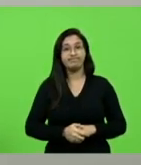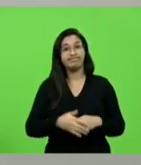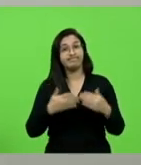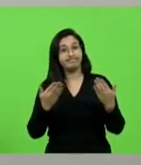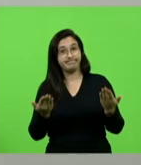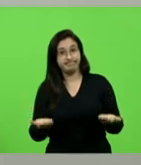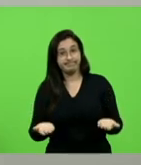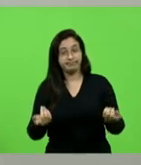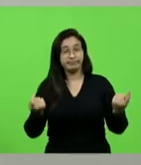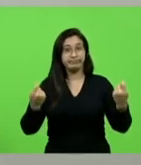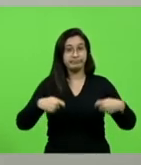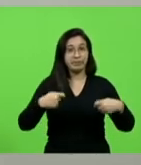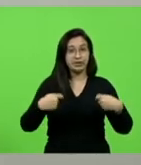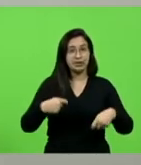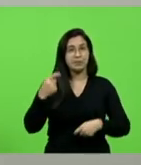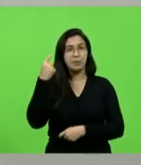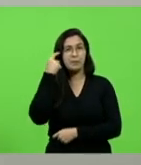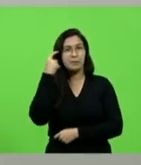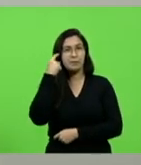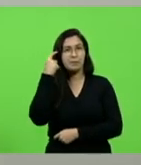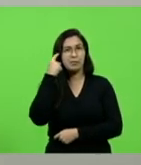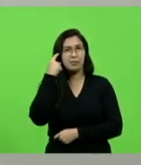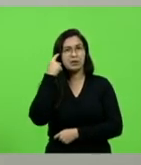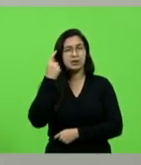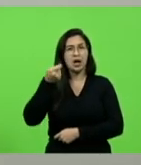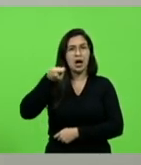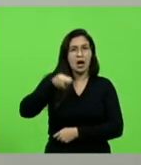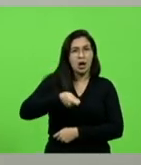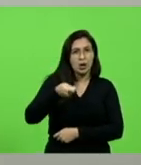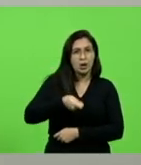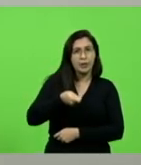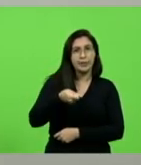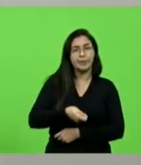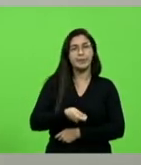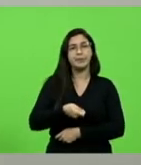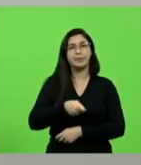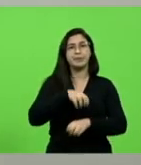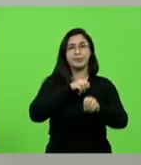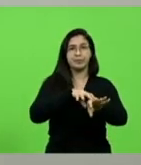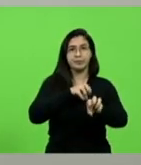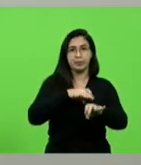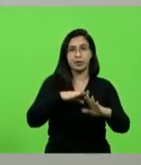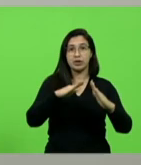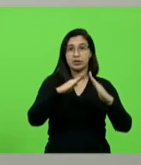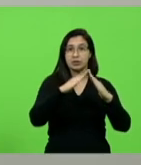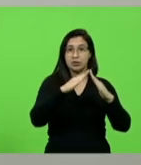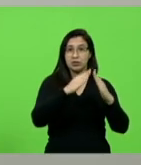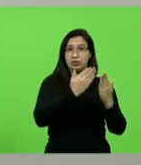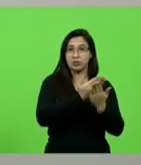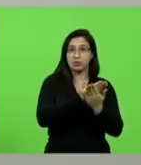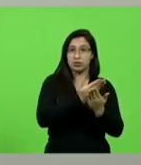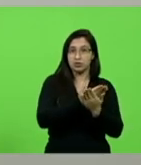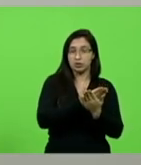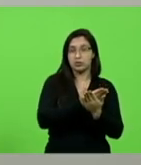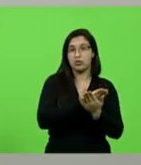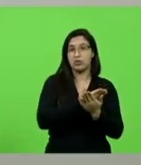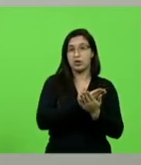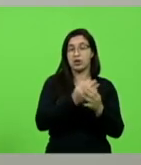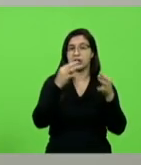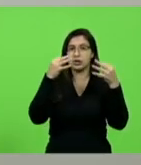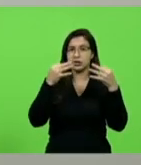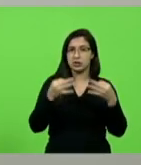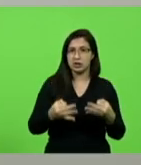nós precisamos pensar na obrigatoriedade de uma educação escolar, qualidade e, principalmente, com